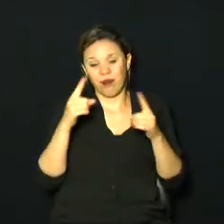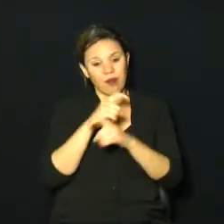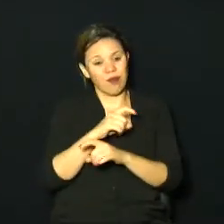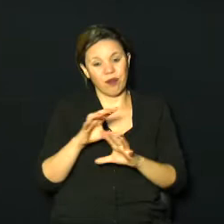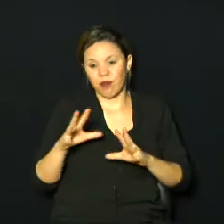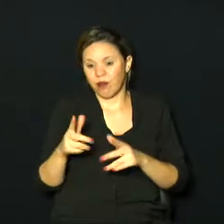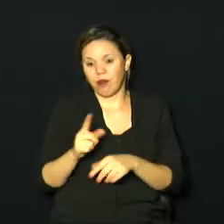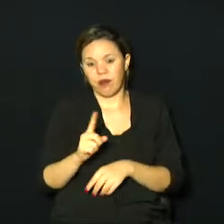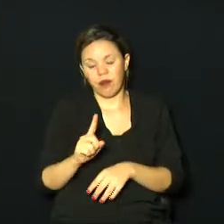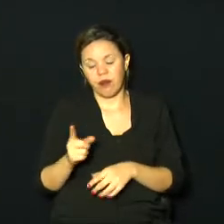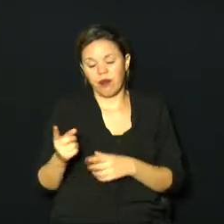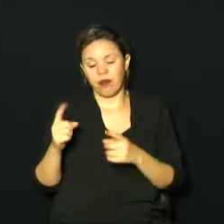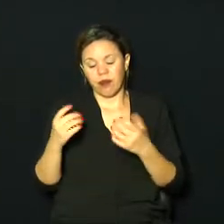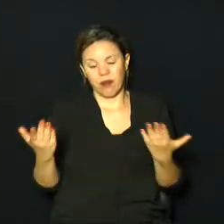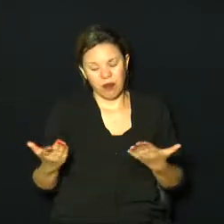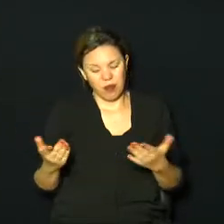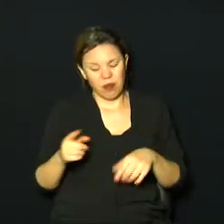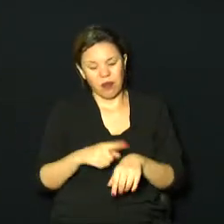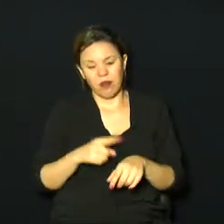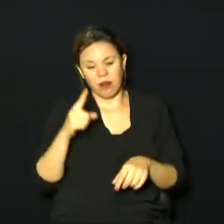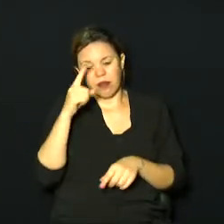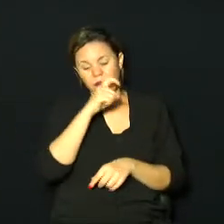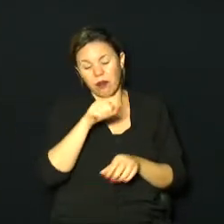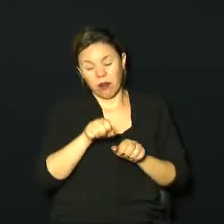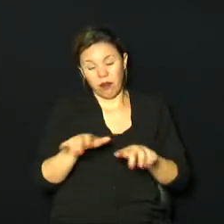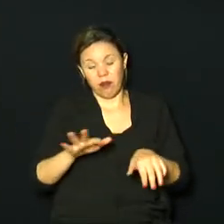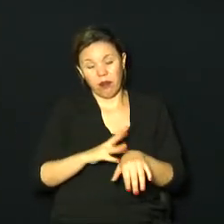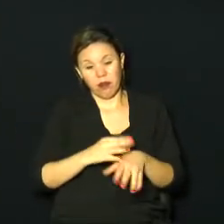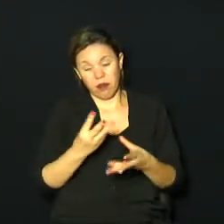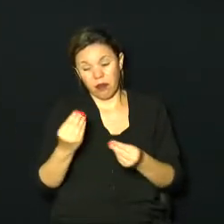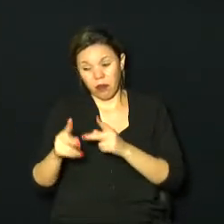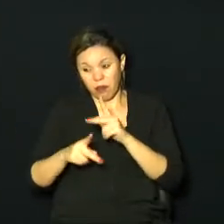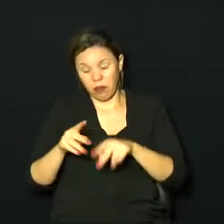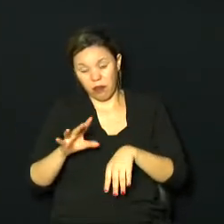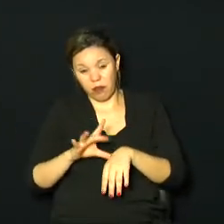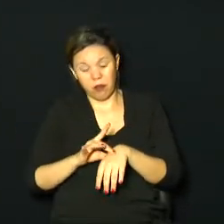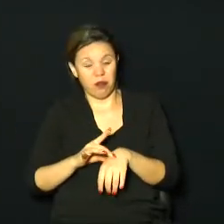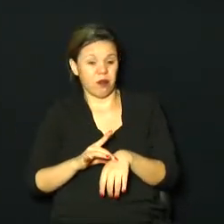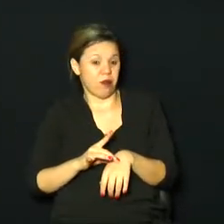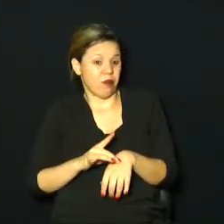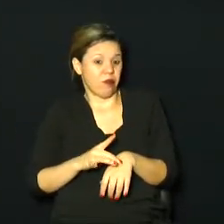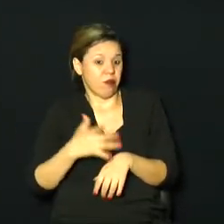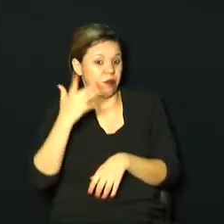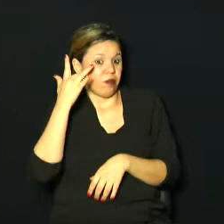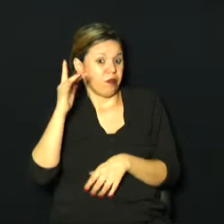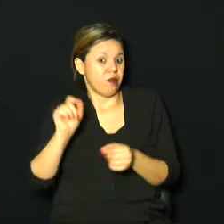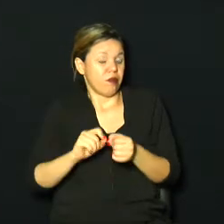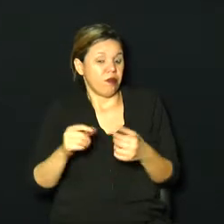à pandemia, muitas pessoas doentes e não sabemos